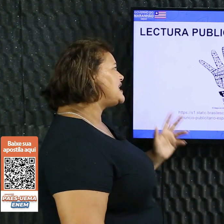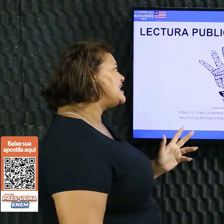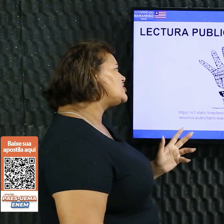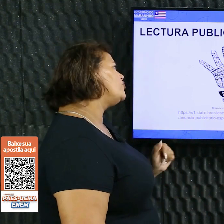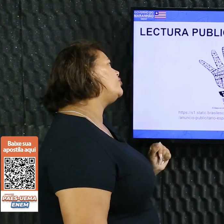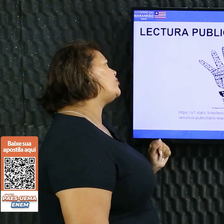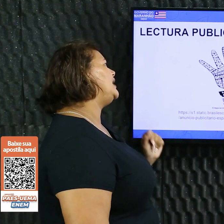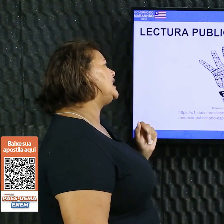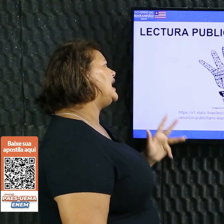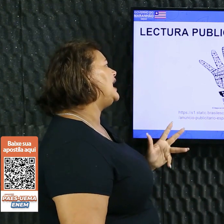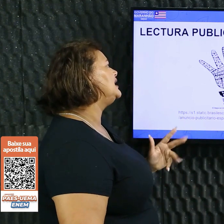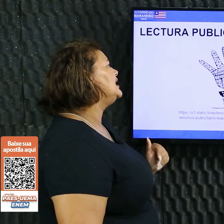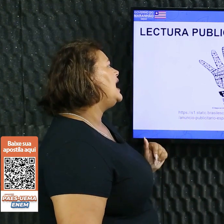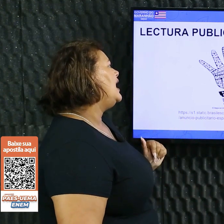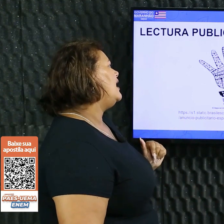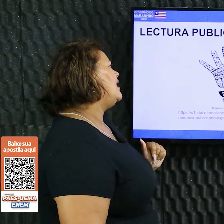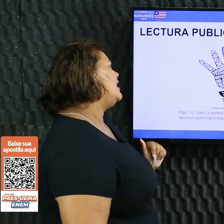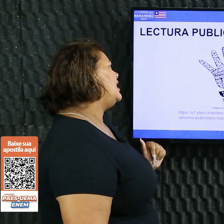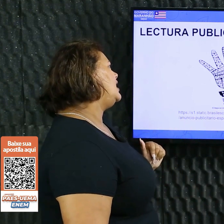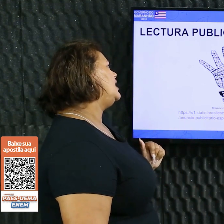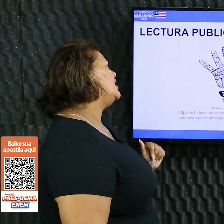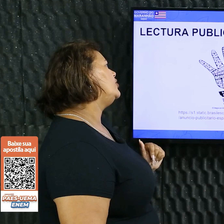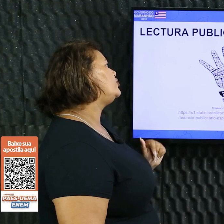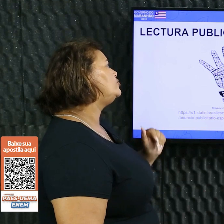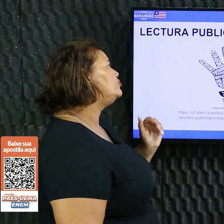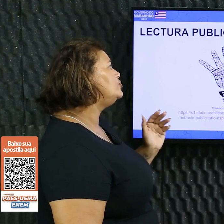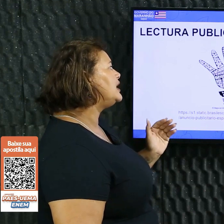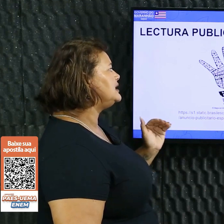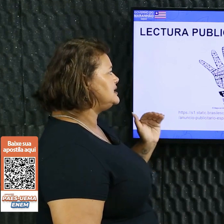tenho incesto, crueldade,